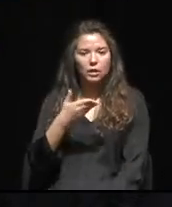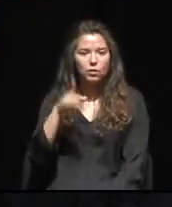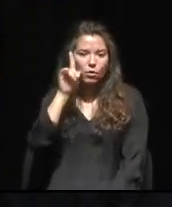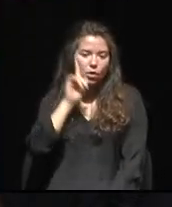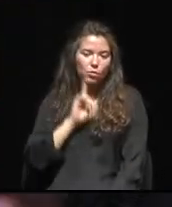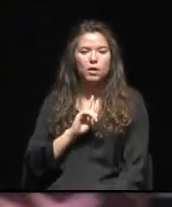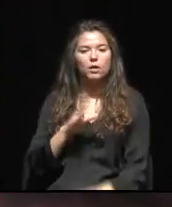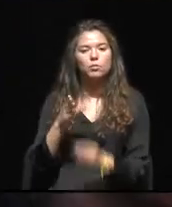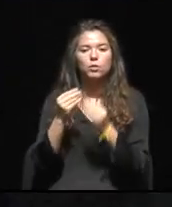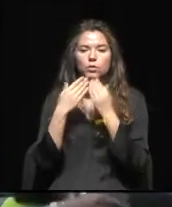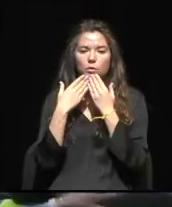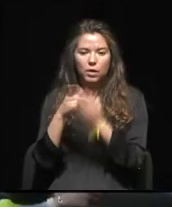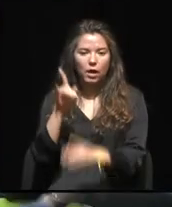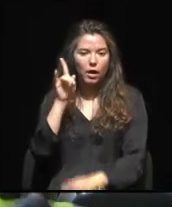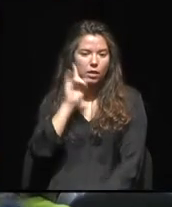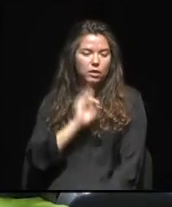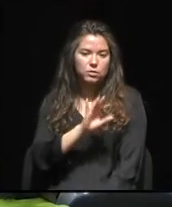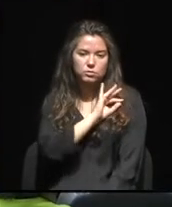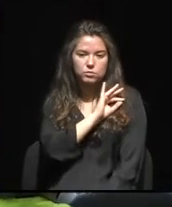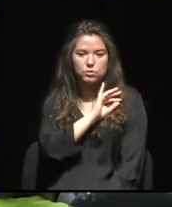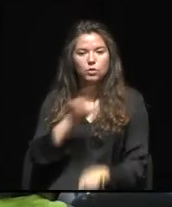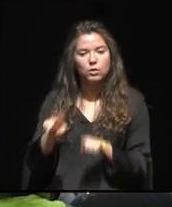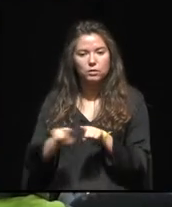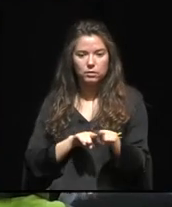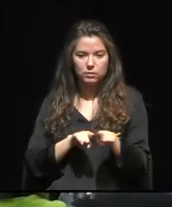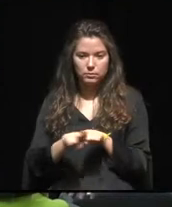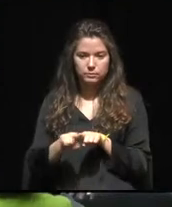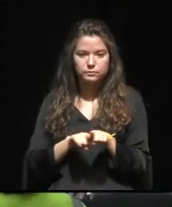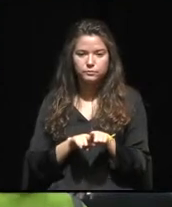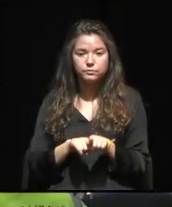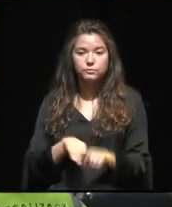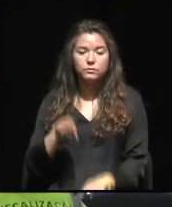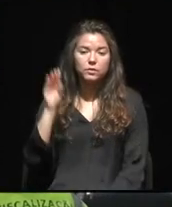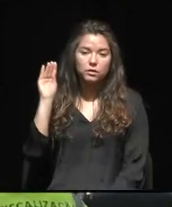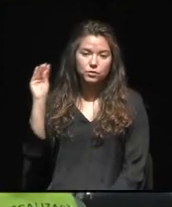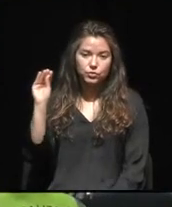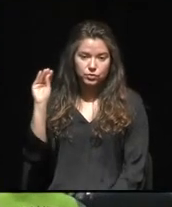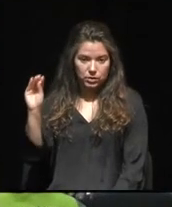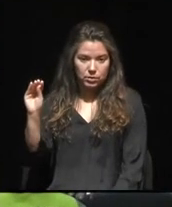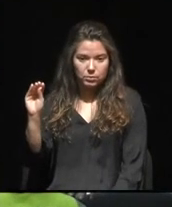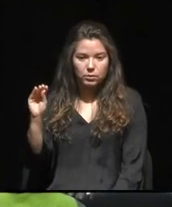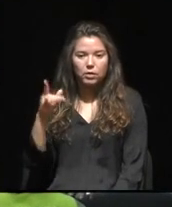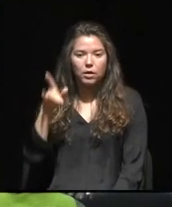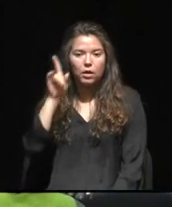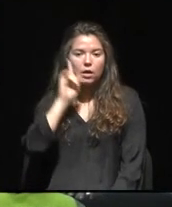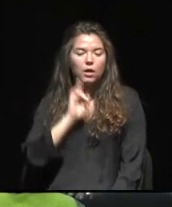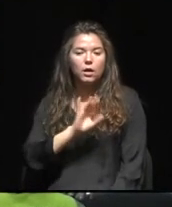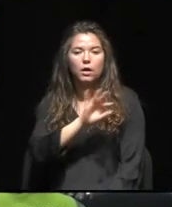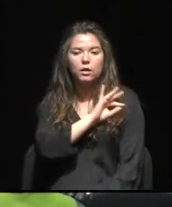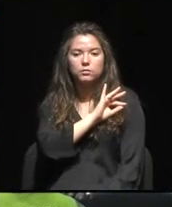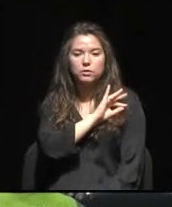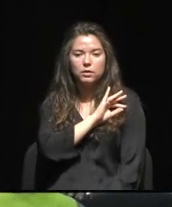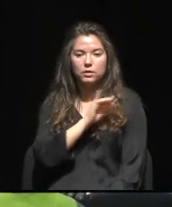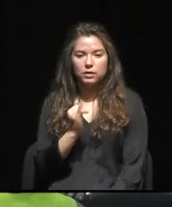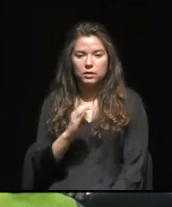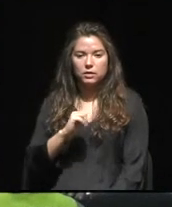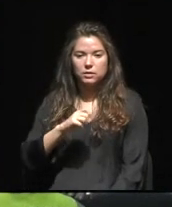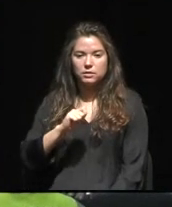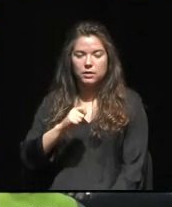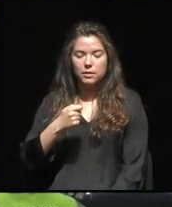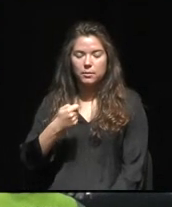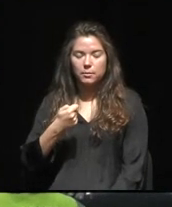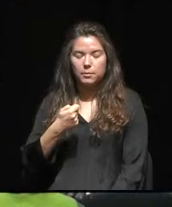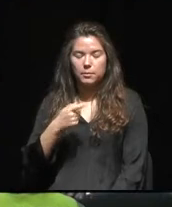mulhero Obrigada senhora deputada chamo a deputada isab mes Lopes para apresentar o voto